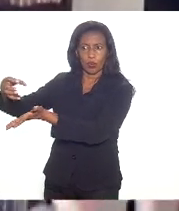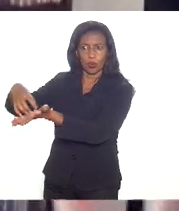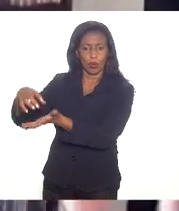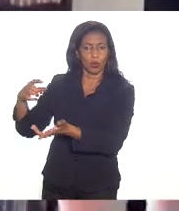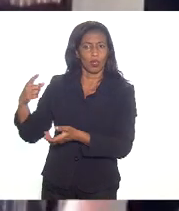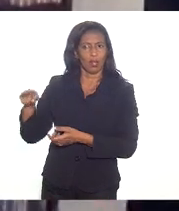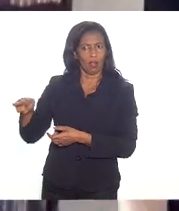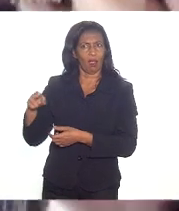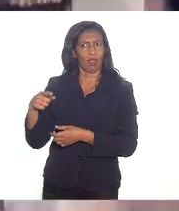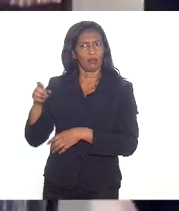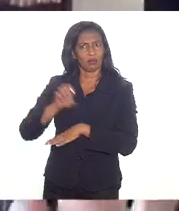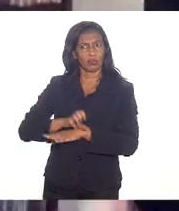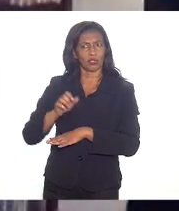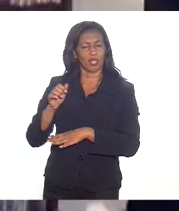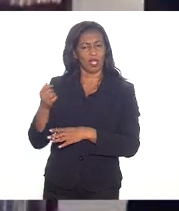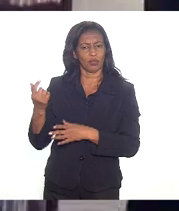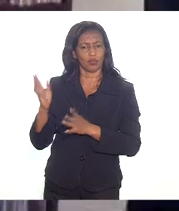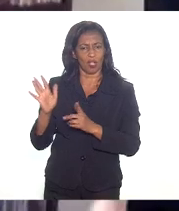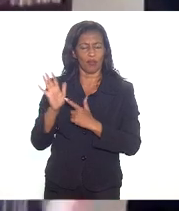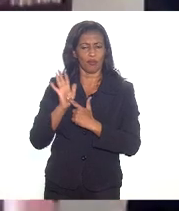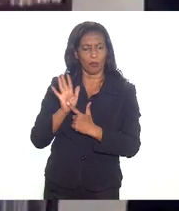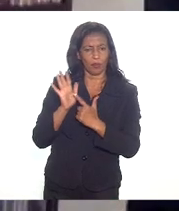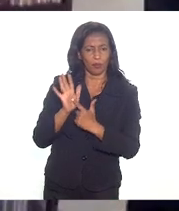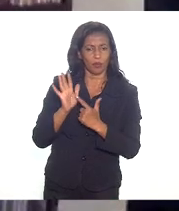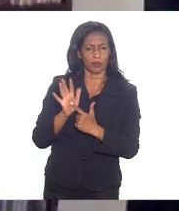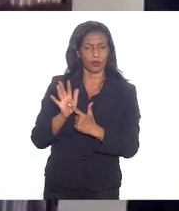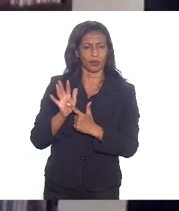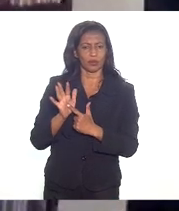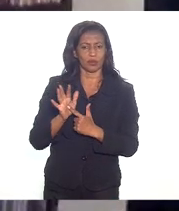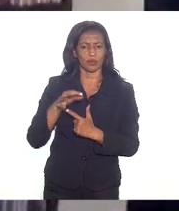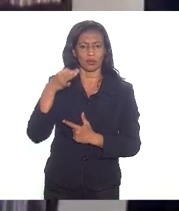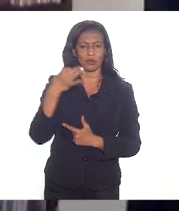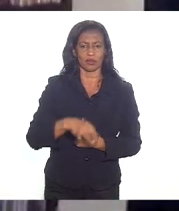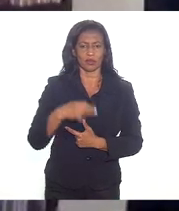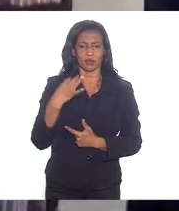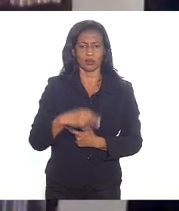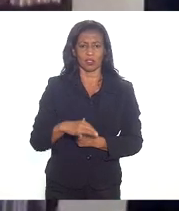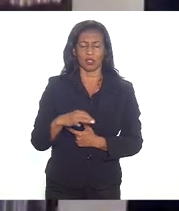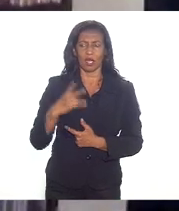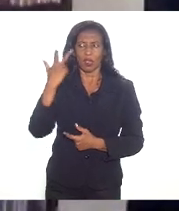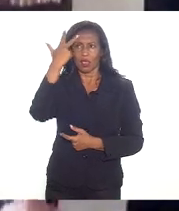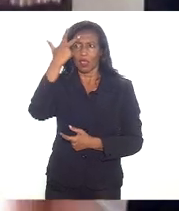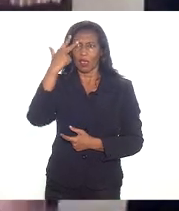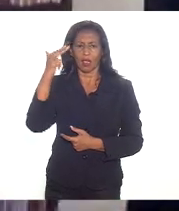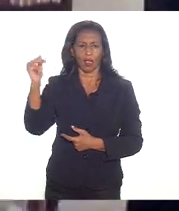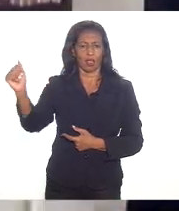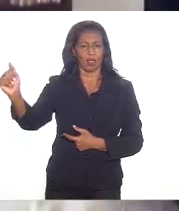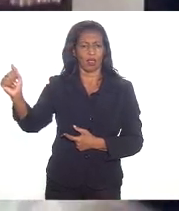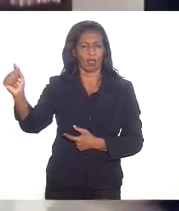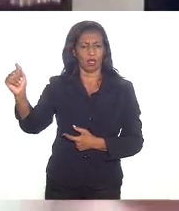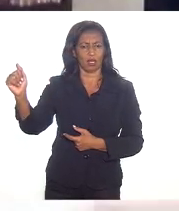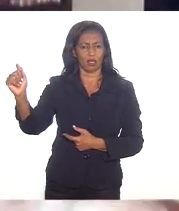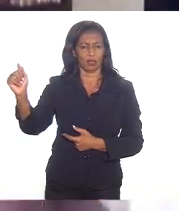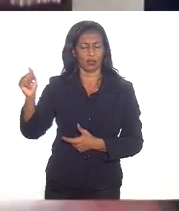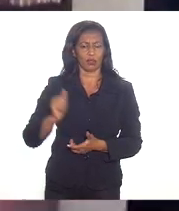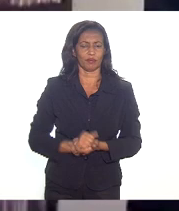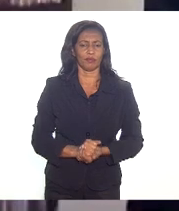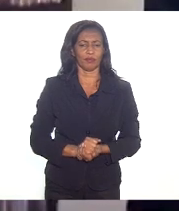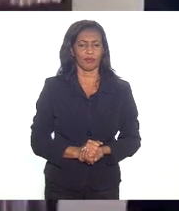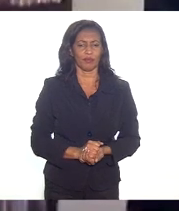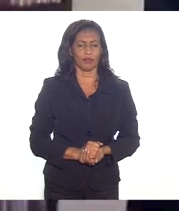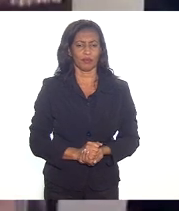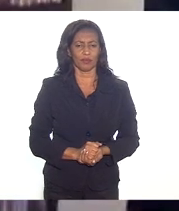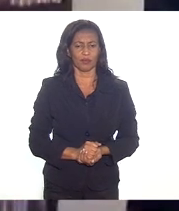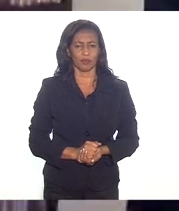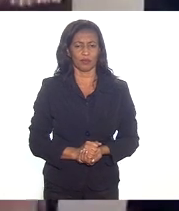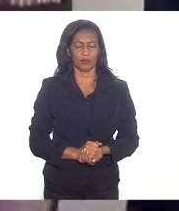Rio de Janeiro, foi identificado exatamente vocações naturais. Eu sei que, inclusive, parece que você